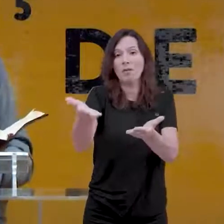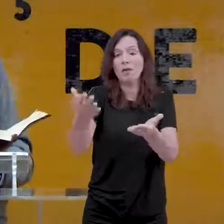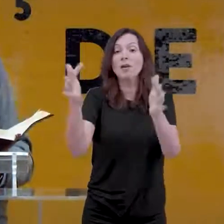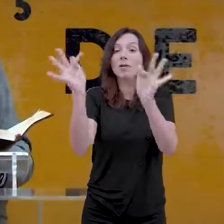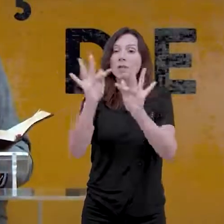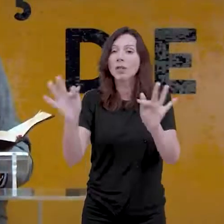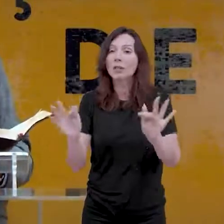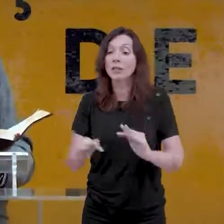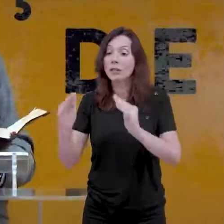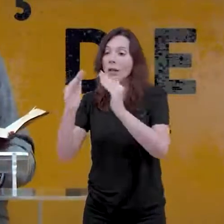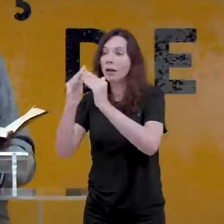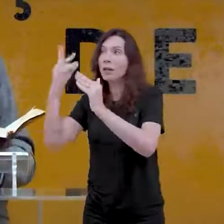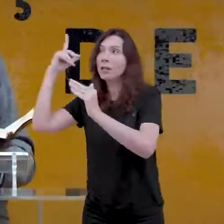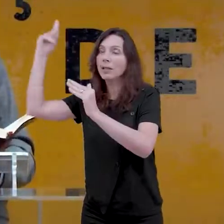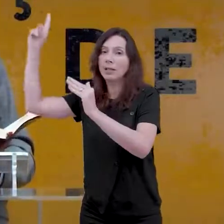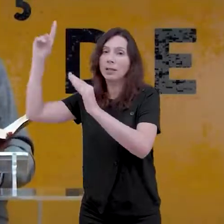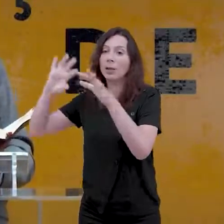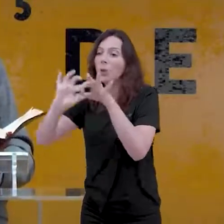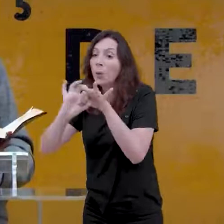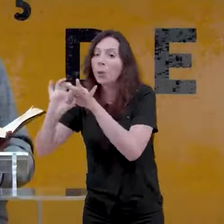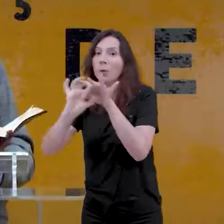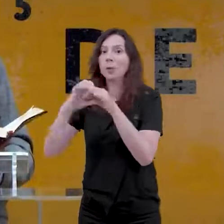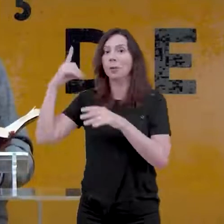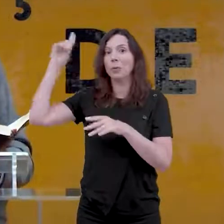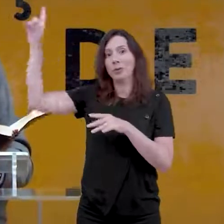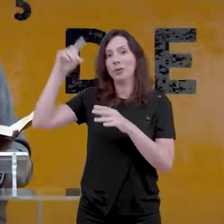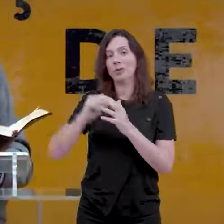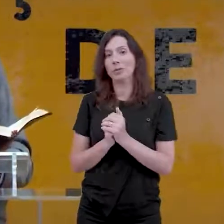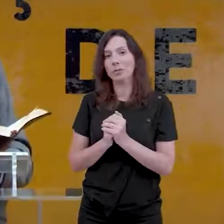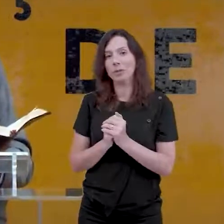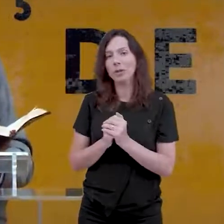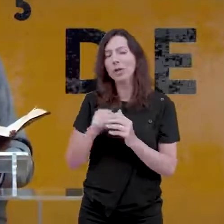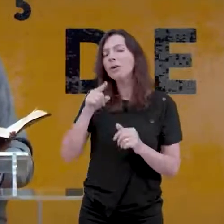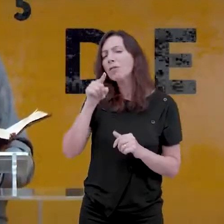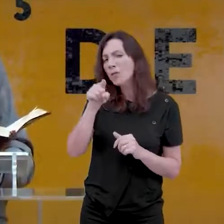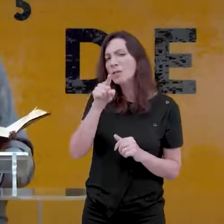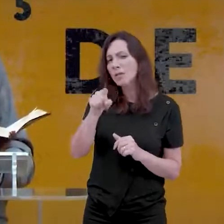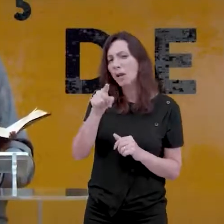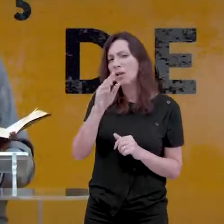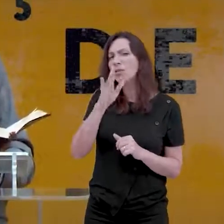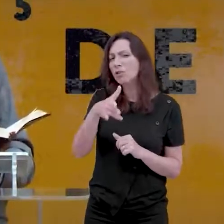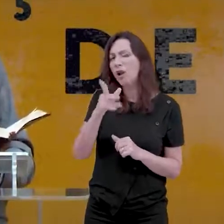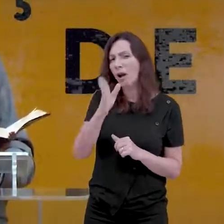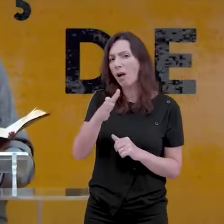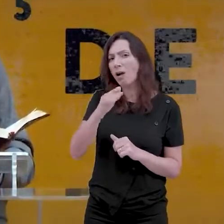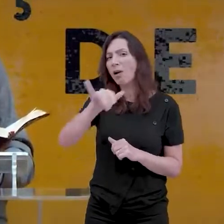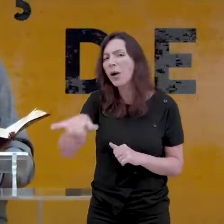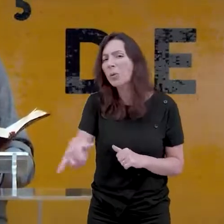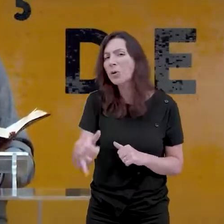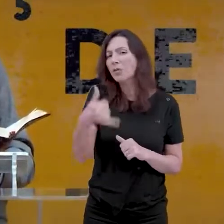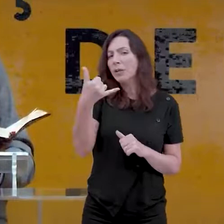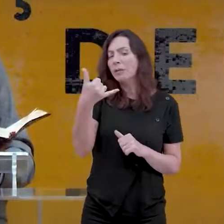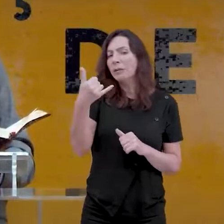dele, em comunhão com ele. Você já desfruta desta plena felicidade?